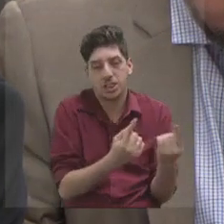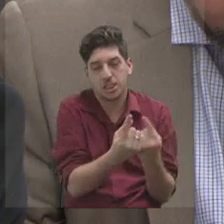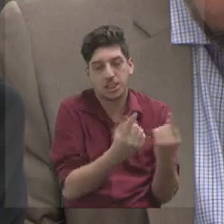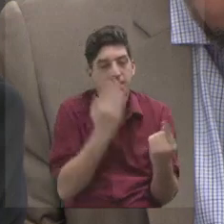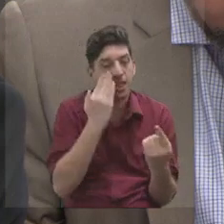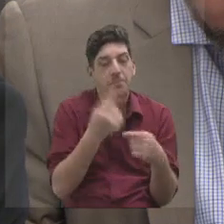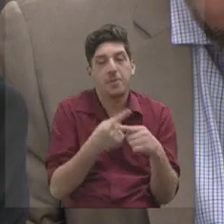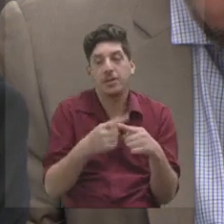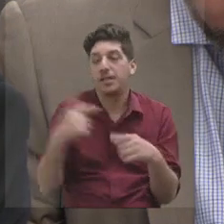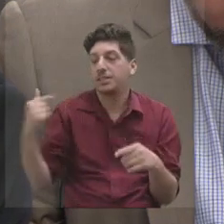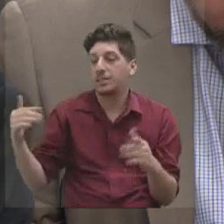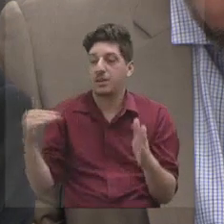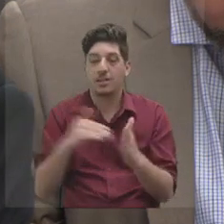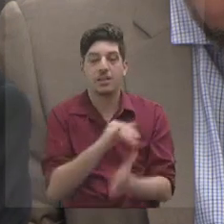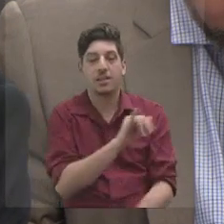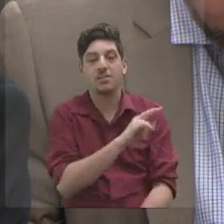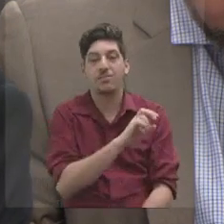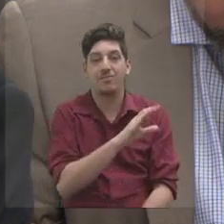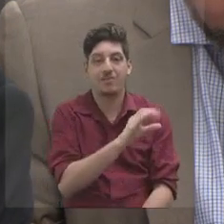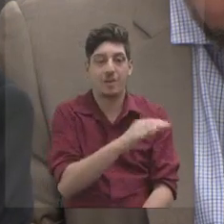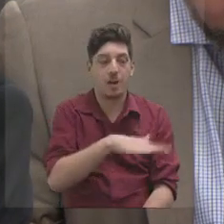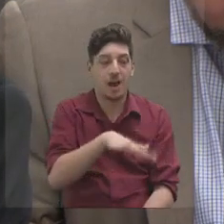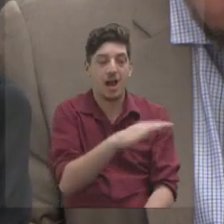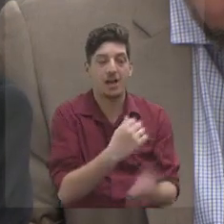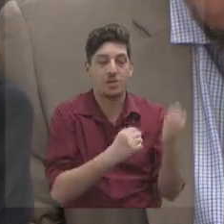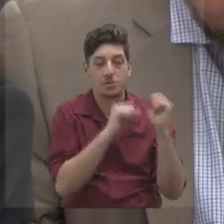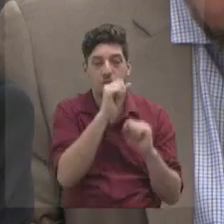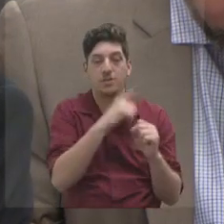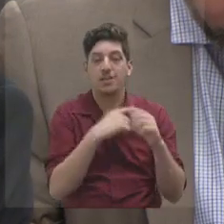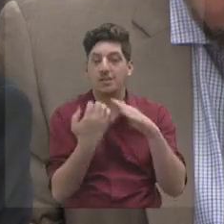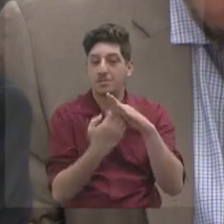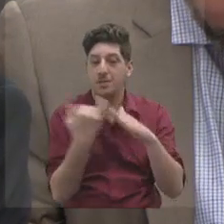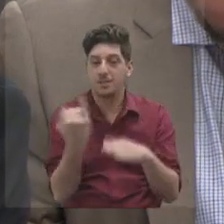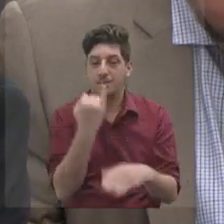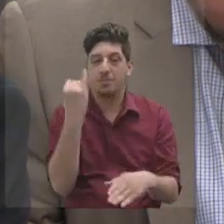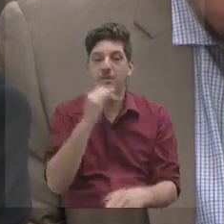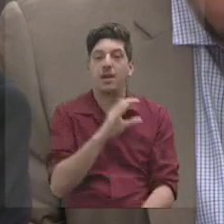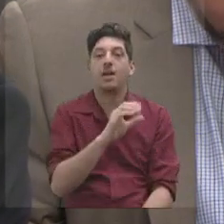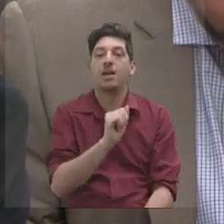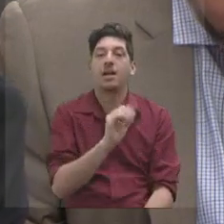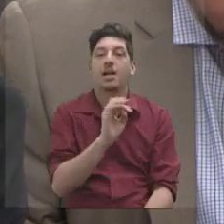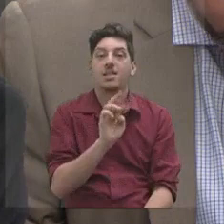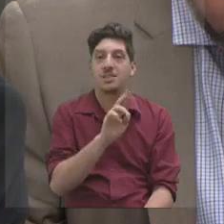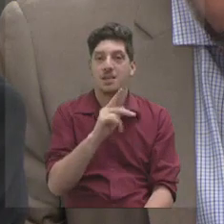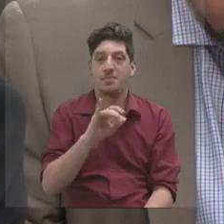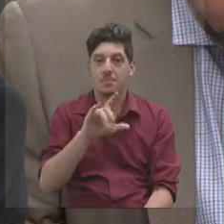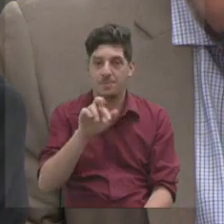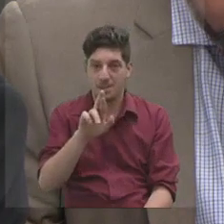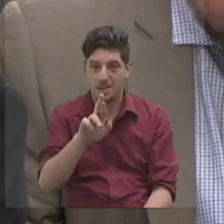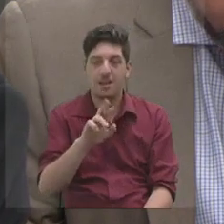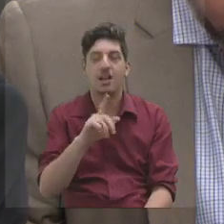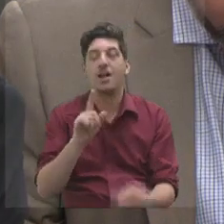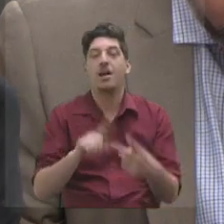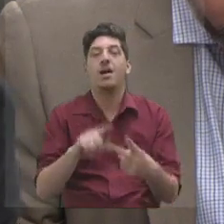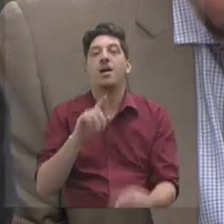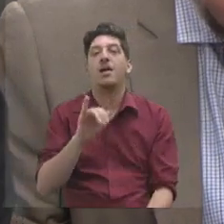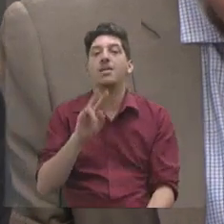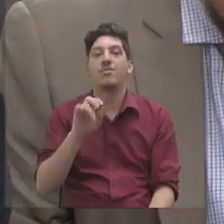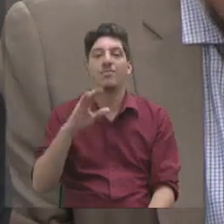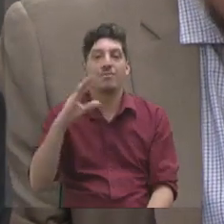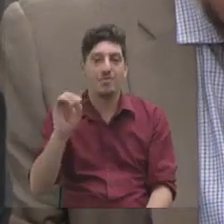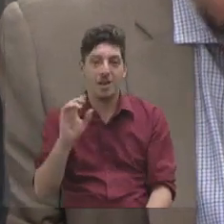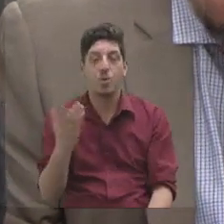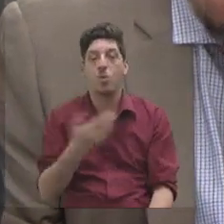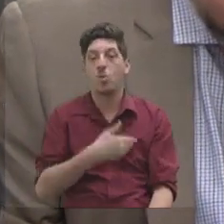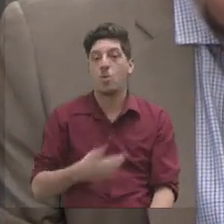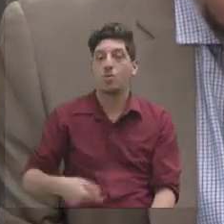até e vê que a nossa área industrial ali nós temos empresas importantes Caterpillar viver e o governo do estado através do